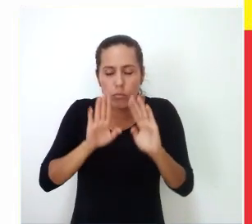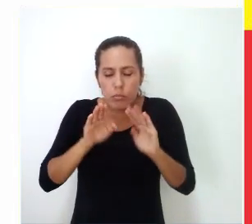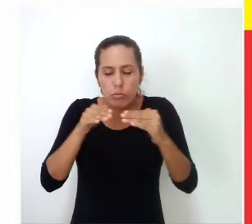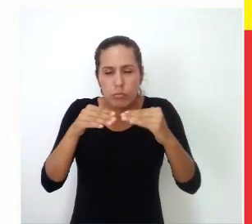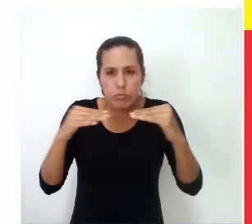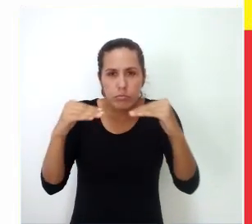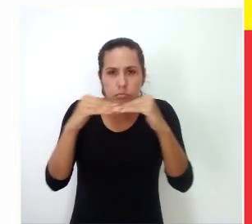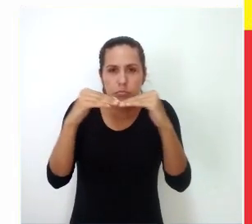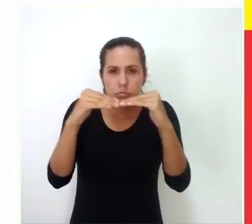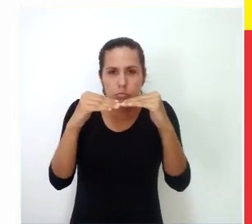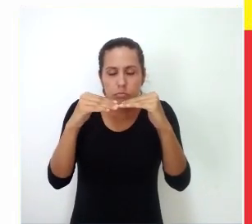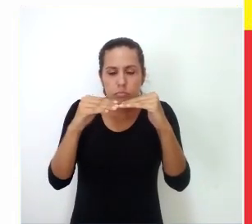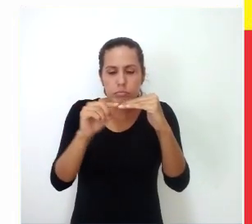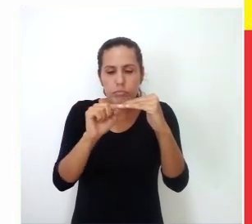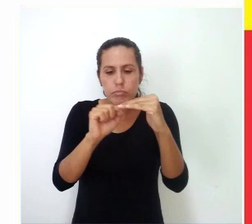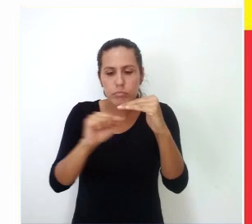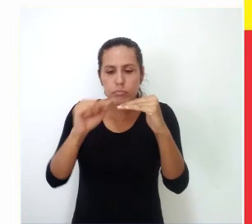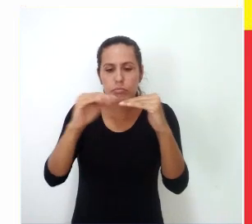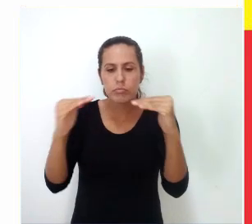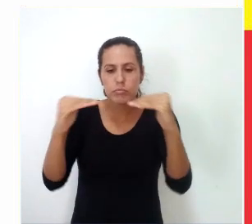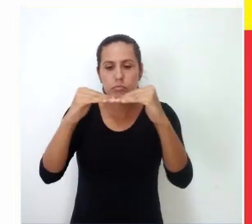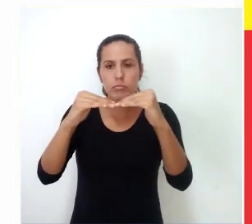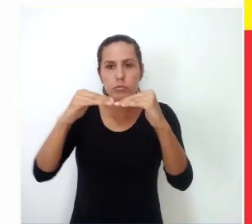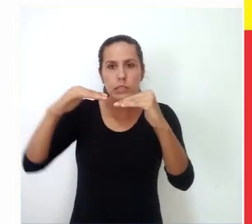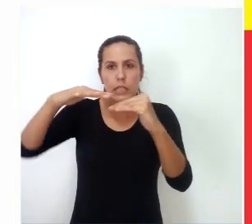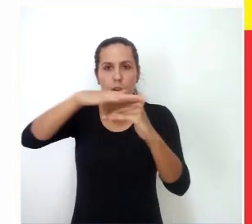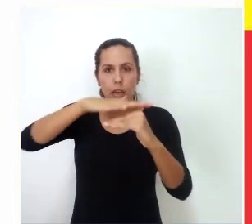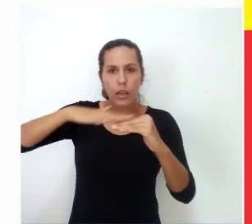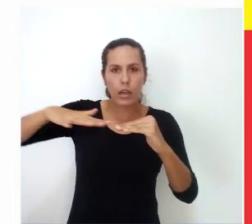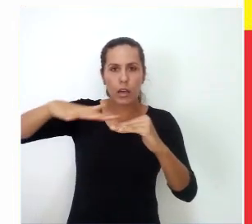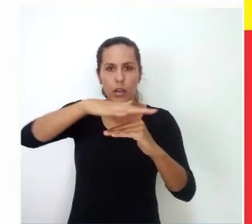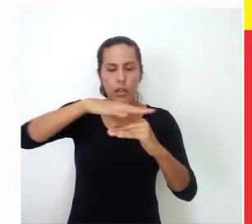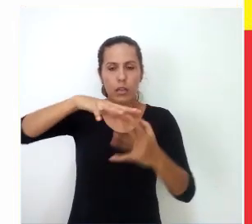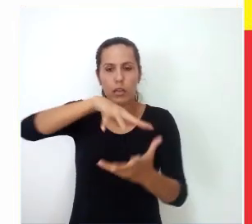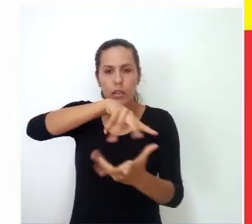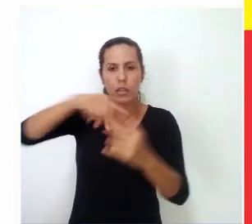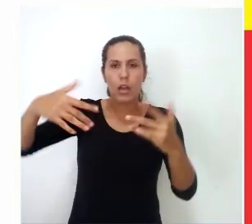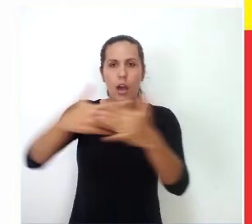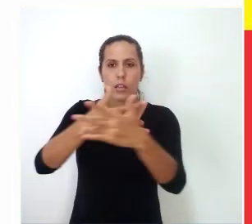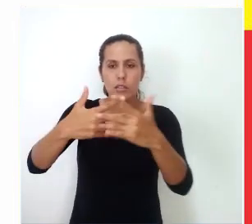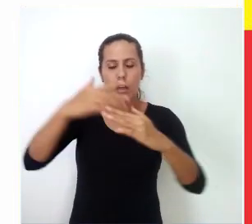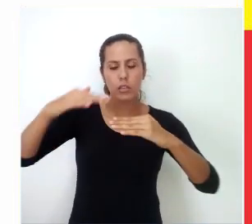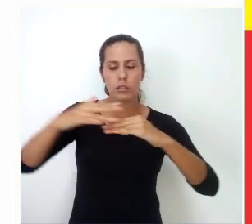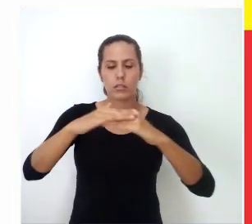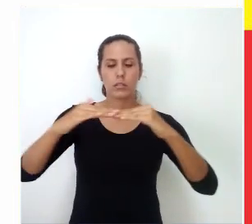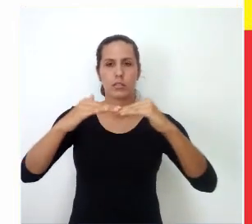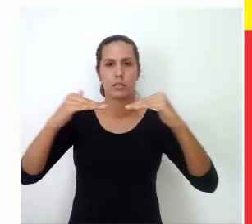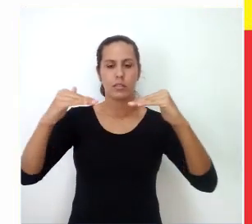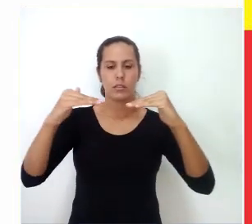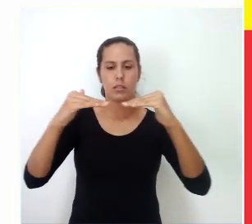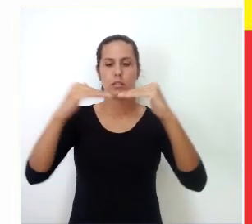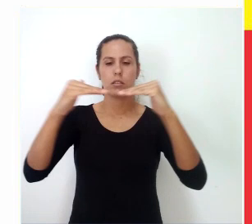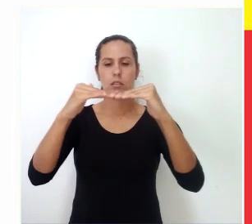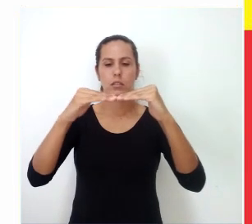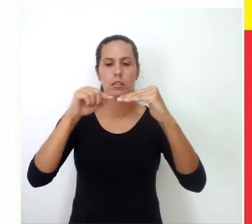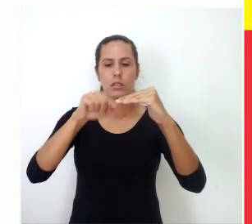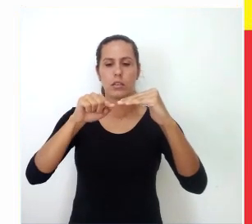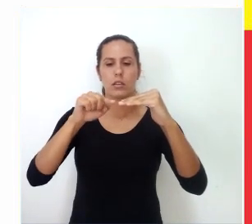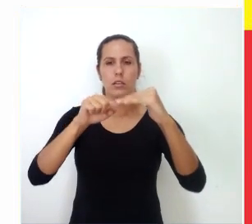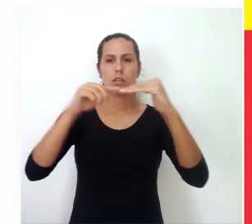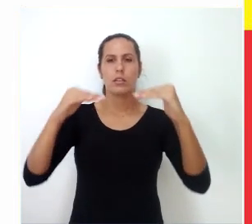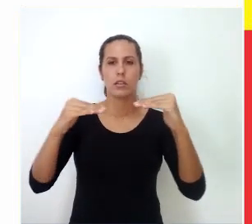da crosta e eu tenho um epicentro. Olha, na superfície da crosta. Veja